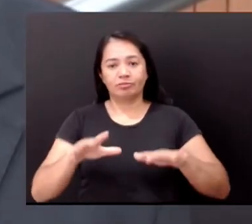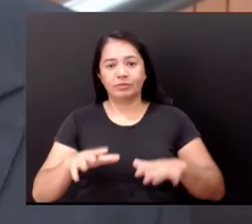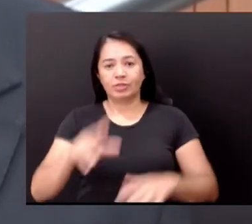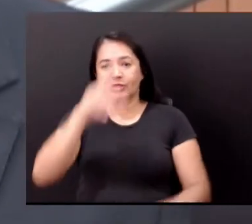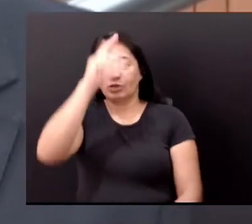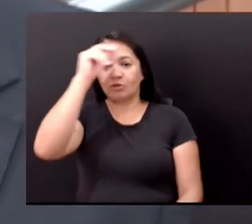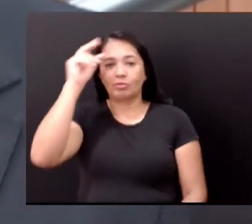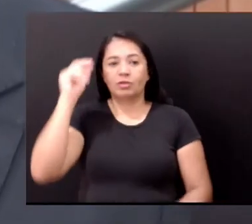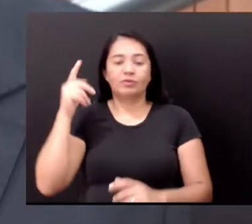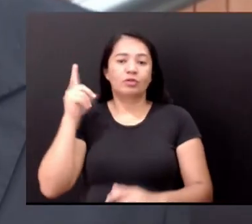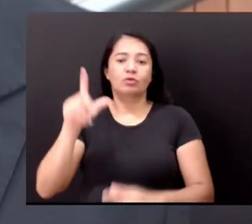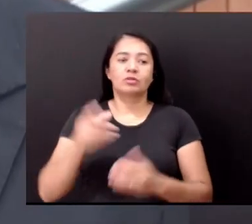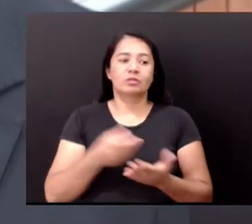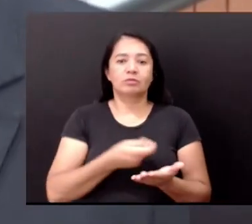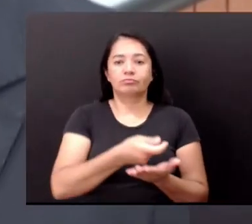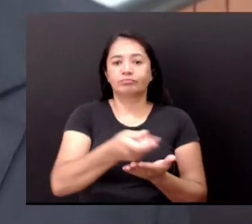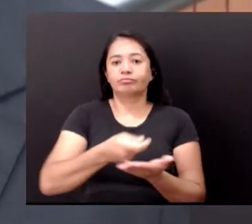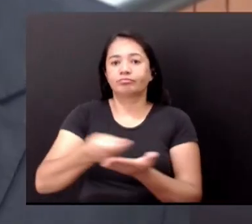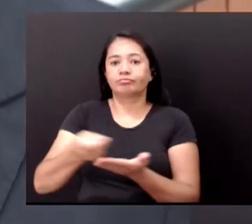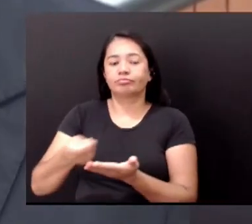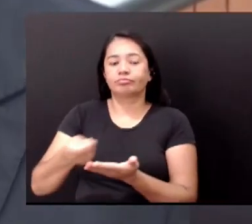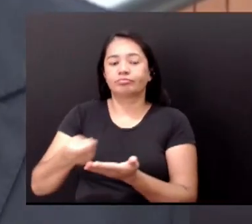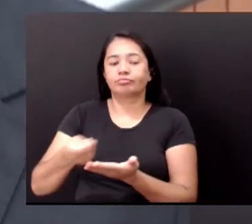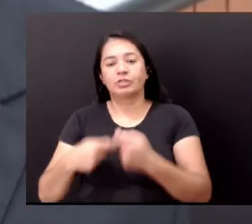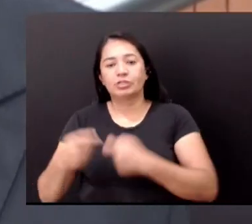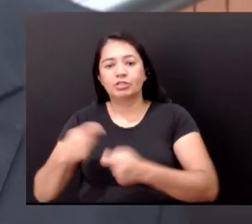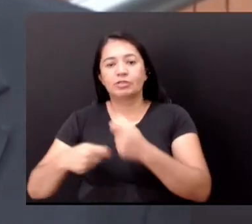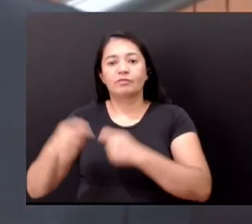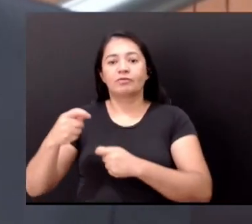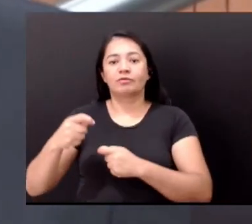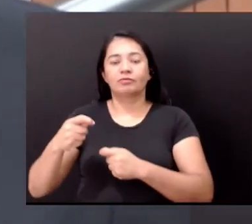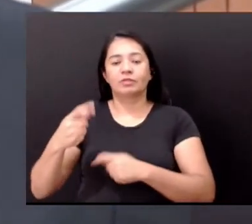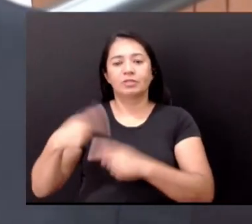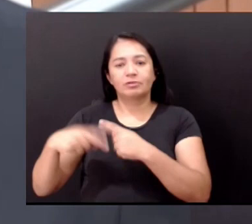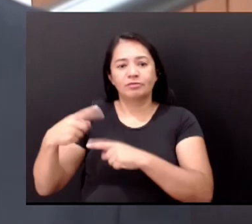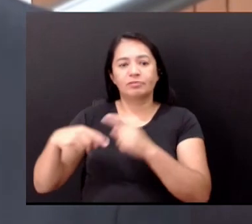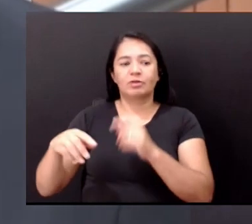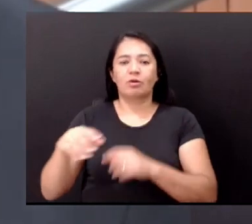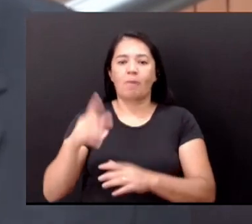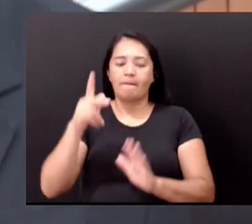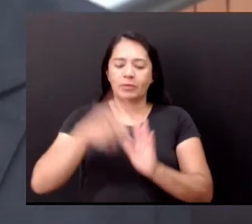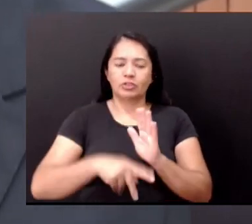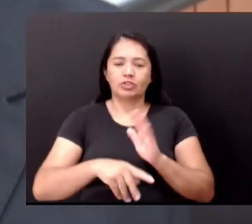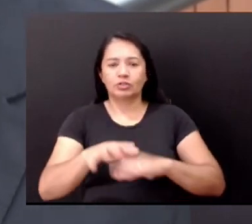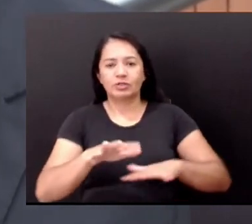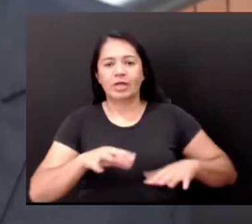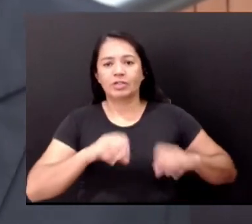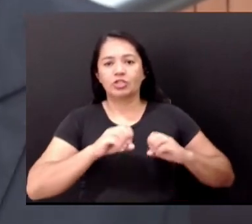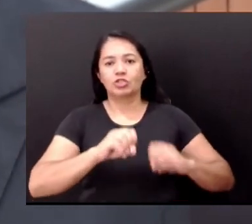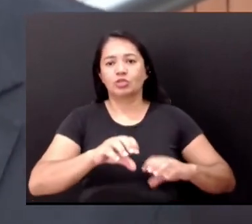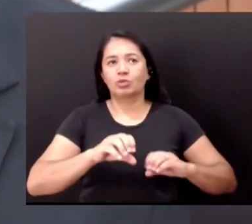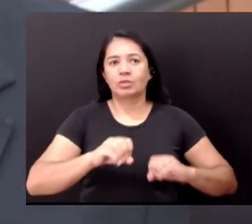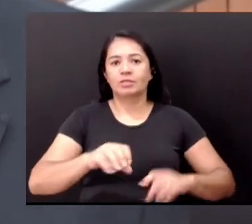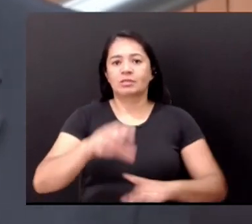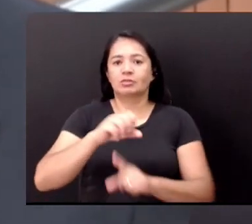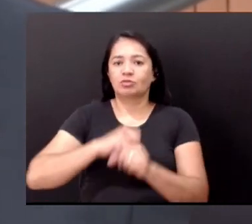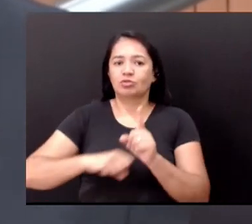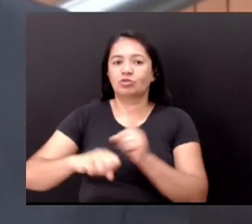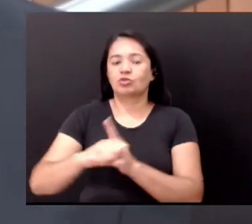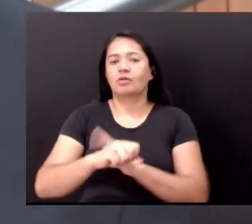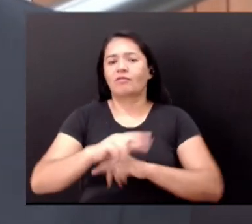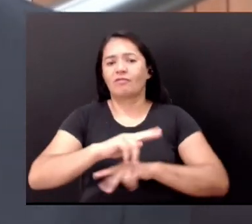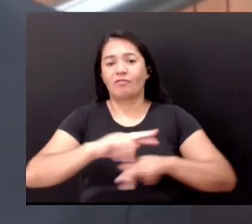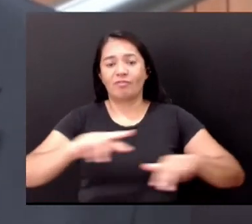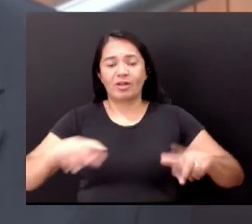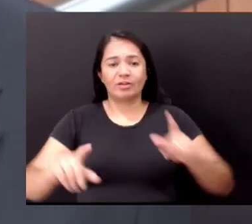para essas entidades desenvolverem os projetos. E são projetos na área de educação, na área social, são vários atendimentos para as